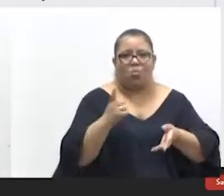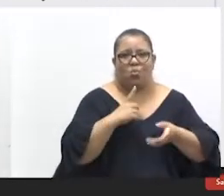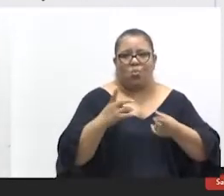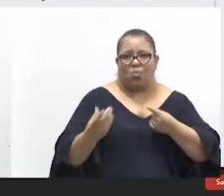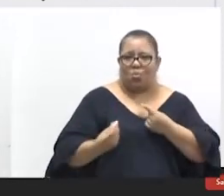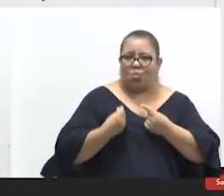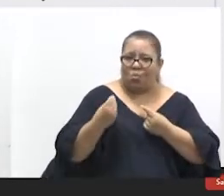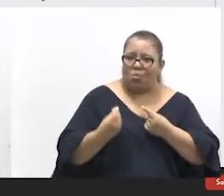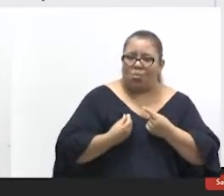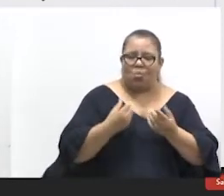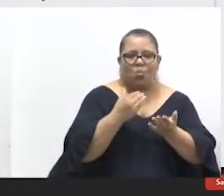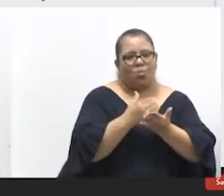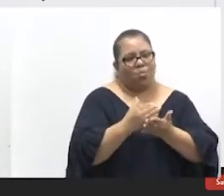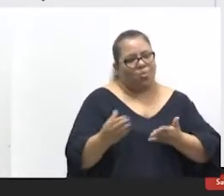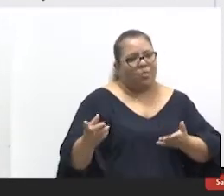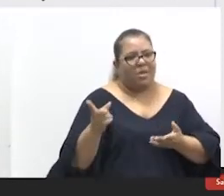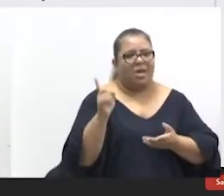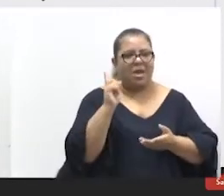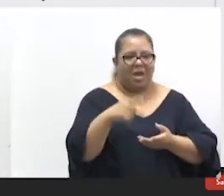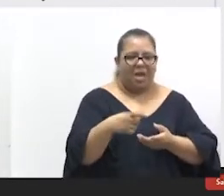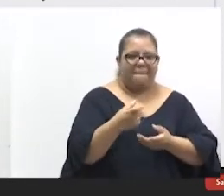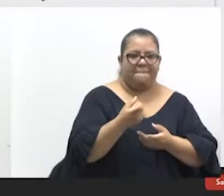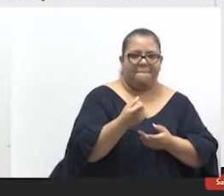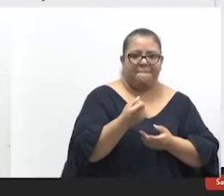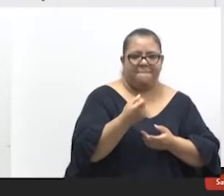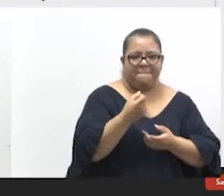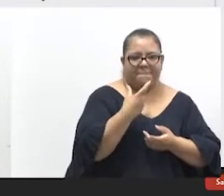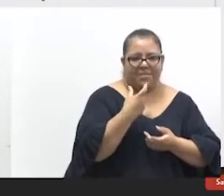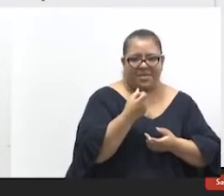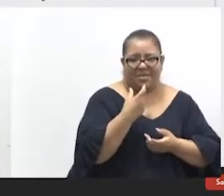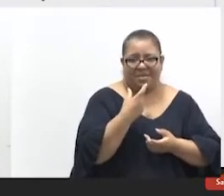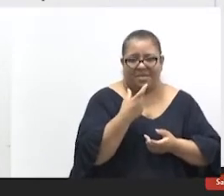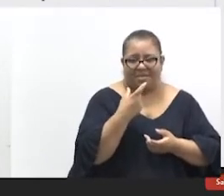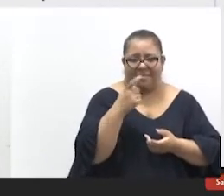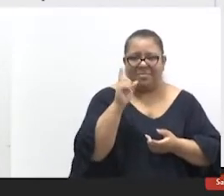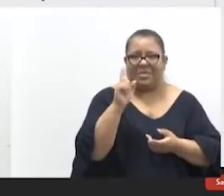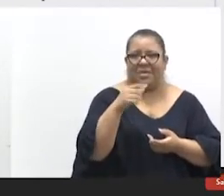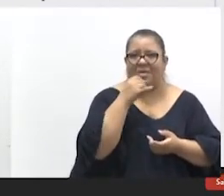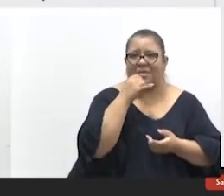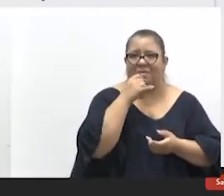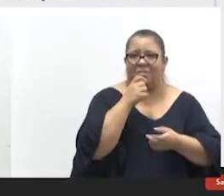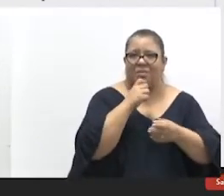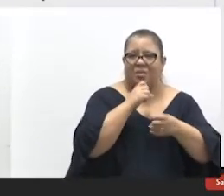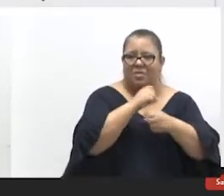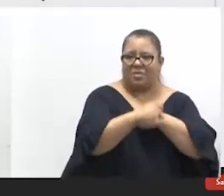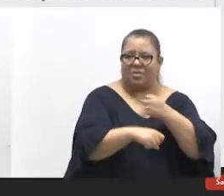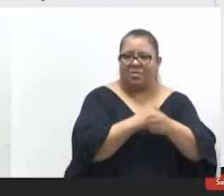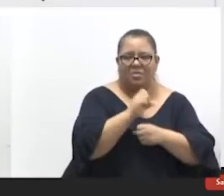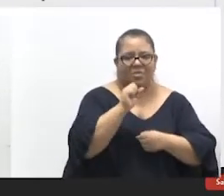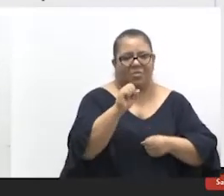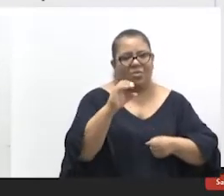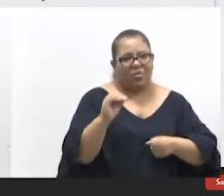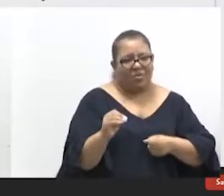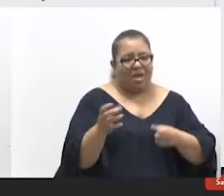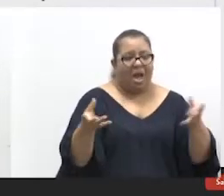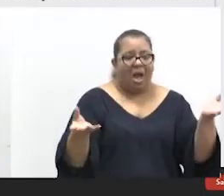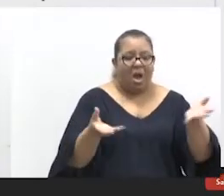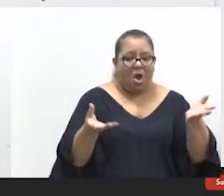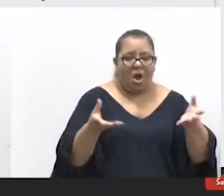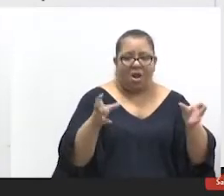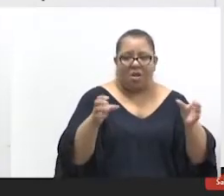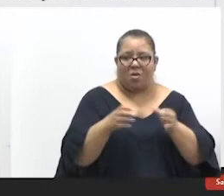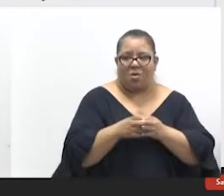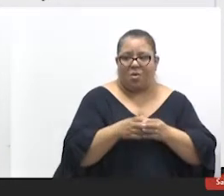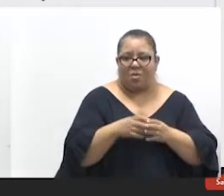partir dali, o marco regulatório, que é essa resolução CIB número 80, que foi construída pela a atual equipe de regulação